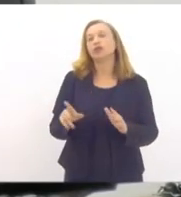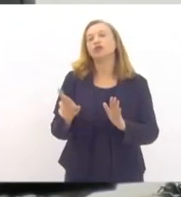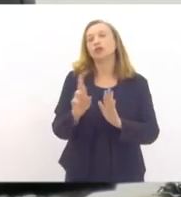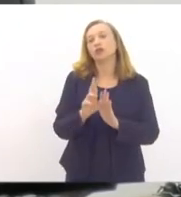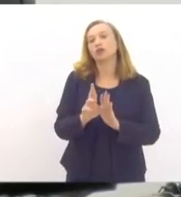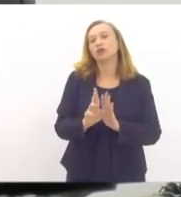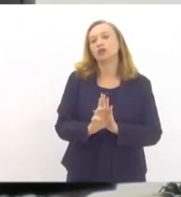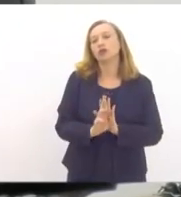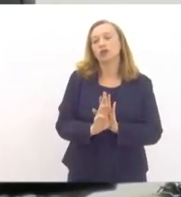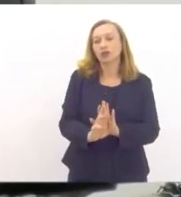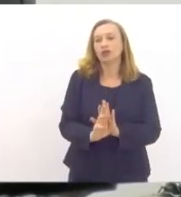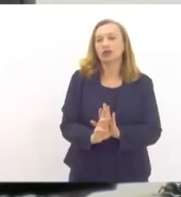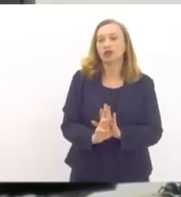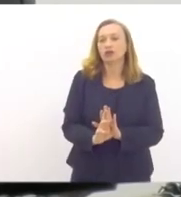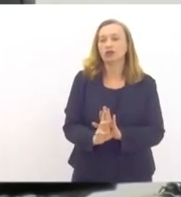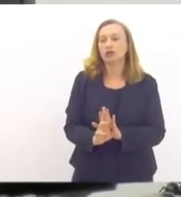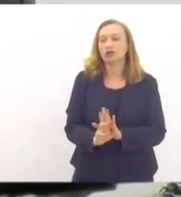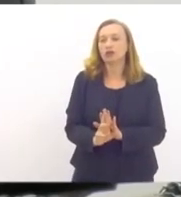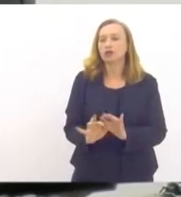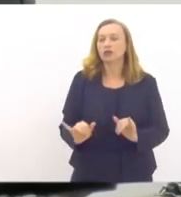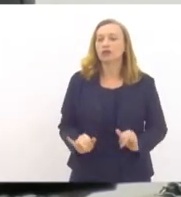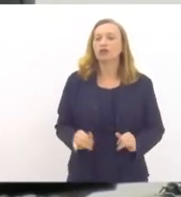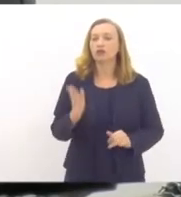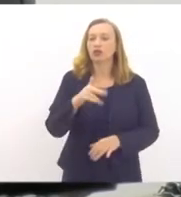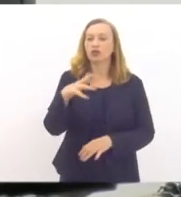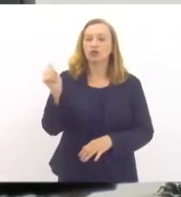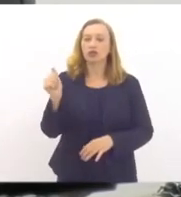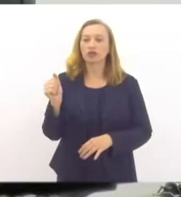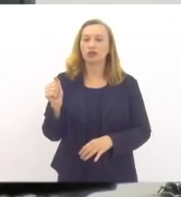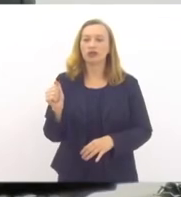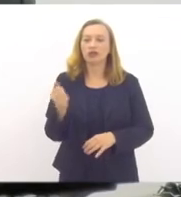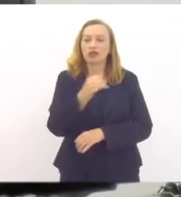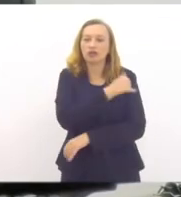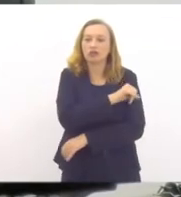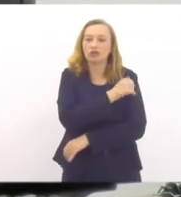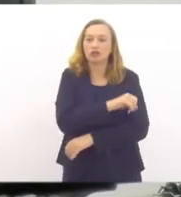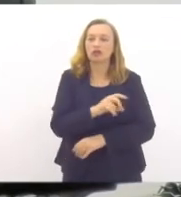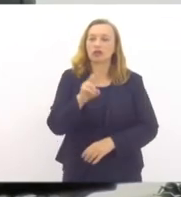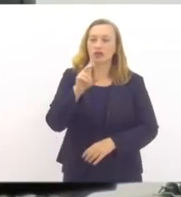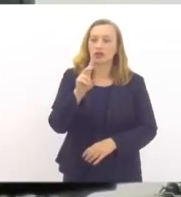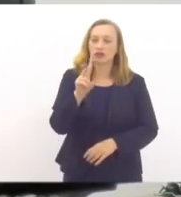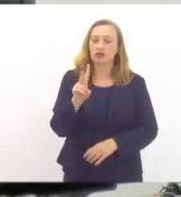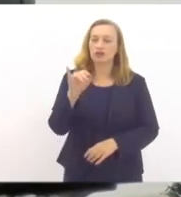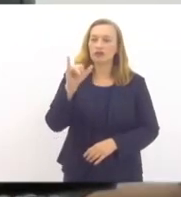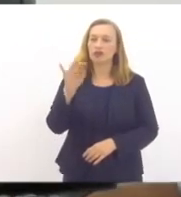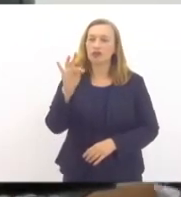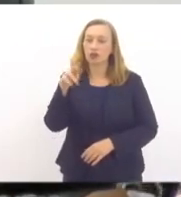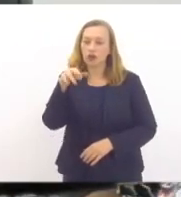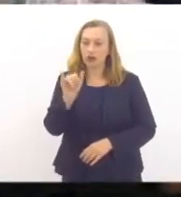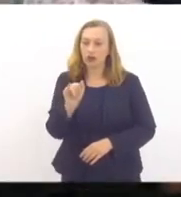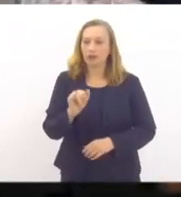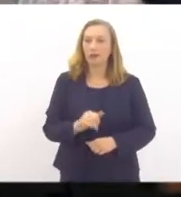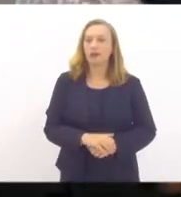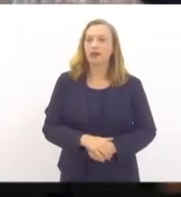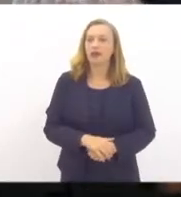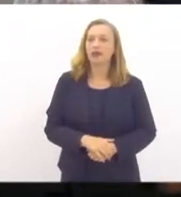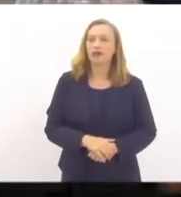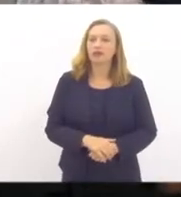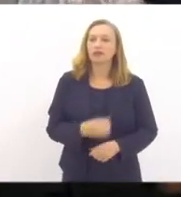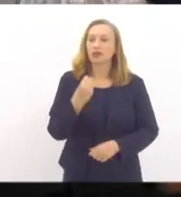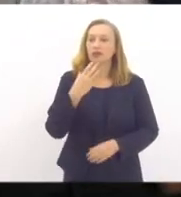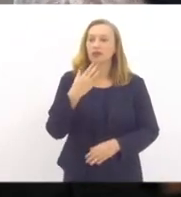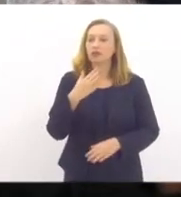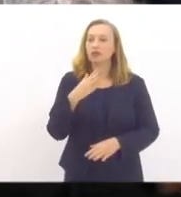Grupo Tortura Nunca Mais, do Rio de Janeiro, representante do, Vitória Grabois. Bom dia a todos e a